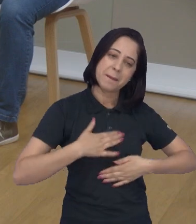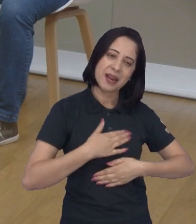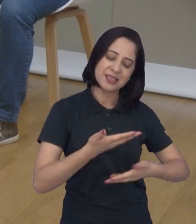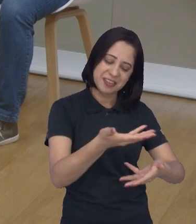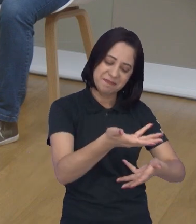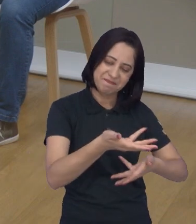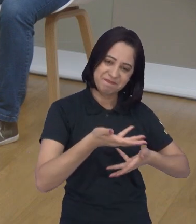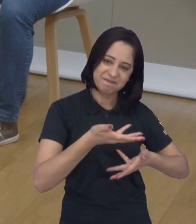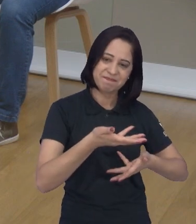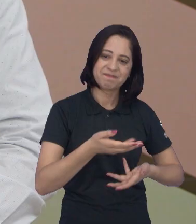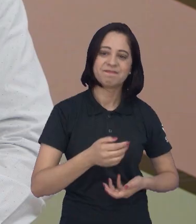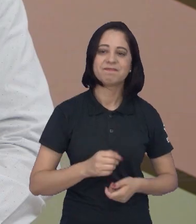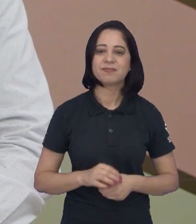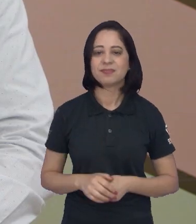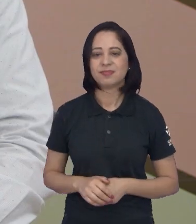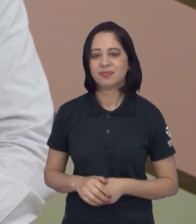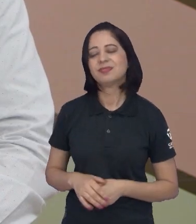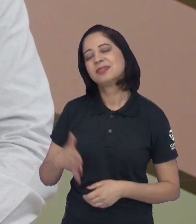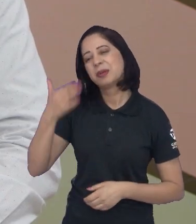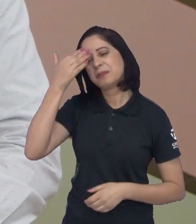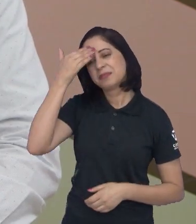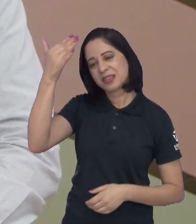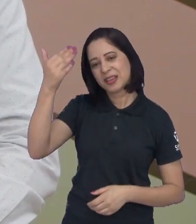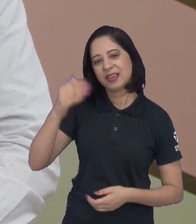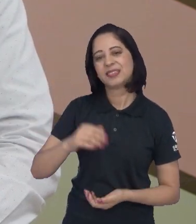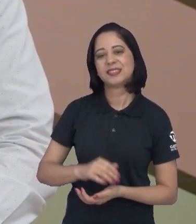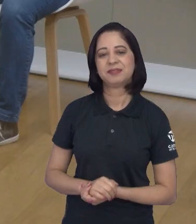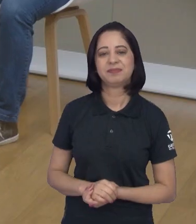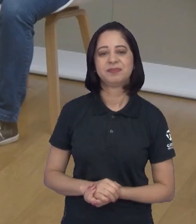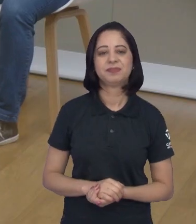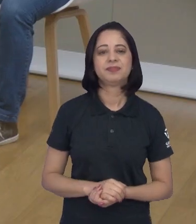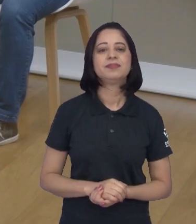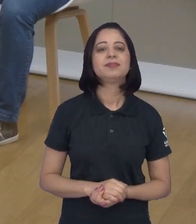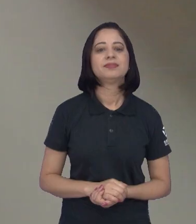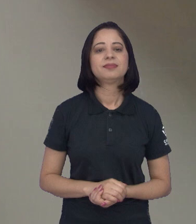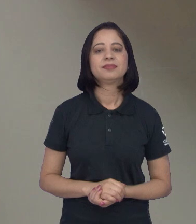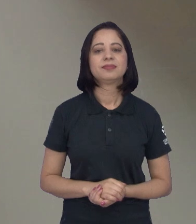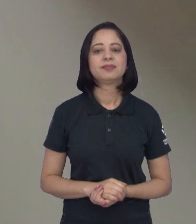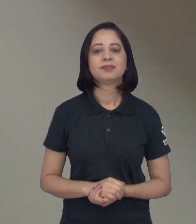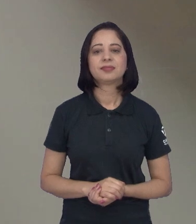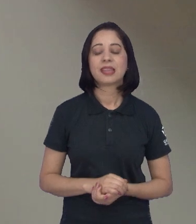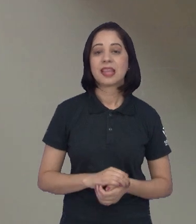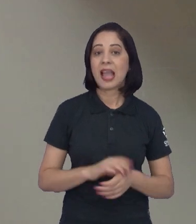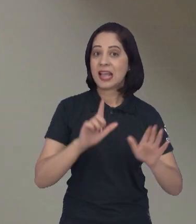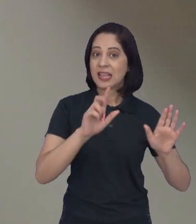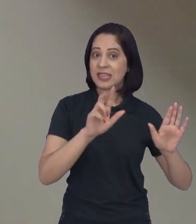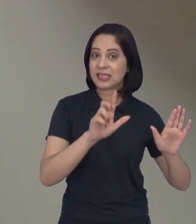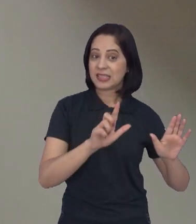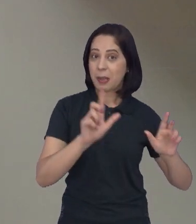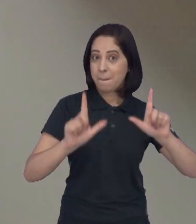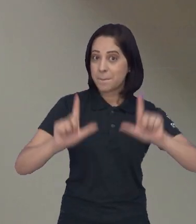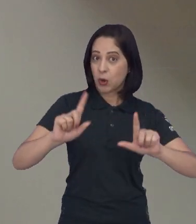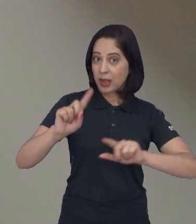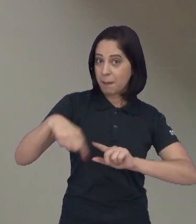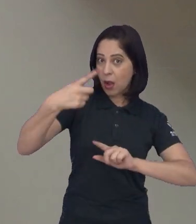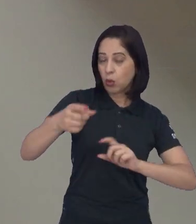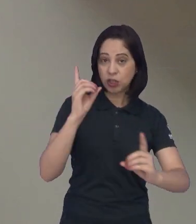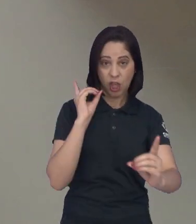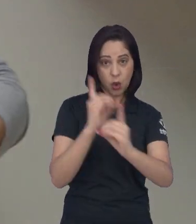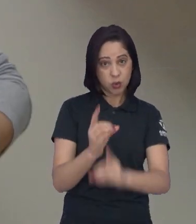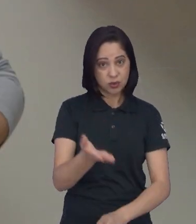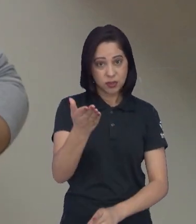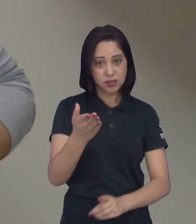você aqui no nosso programa Eu que agradeço obrigado obrigada mesmo e eu encontro você no próximo de bem com você